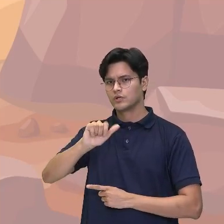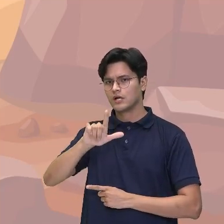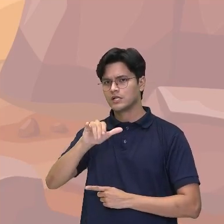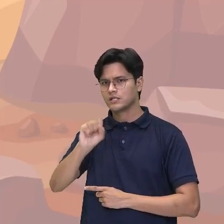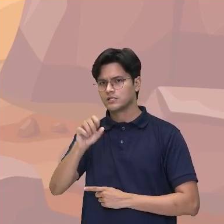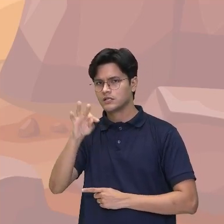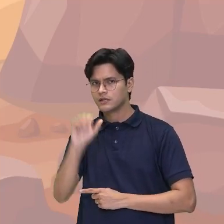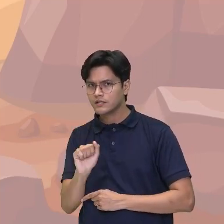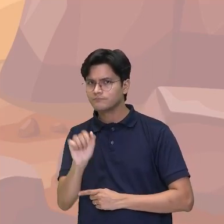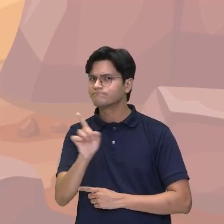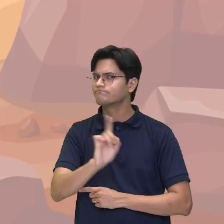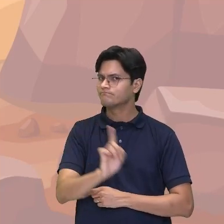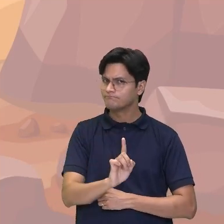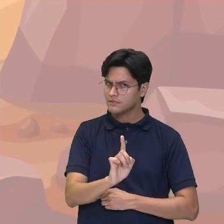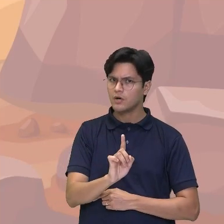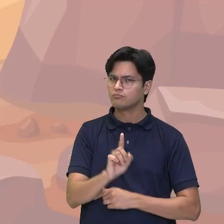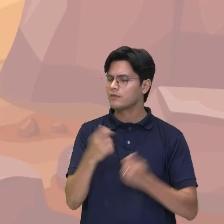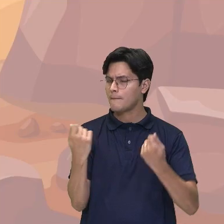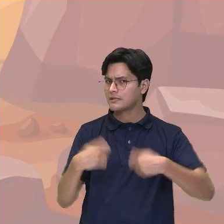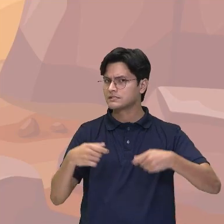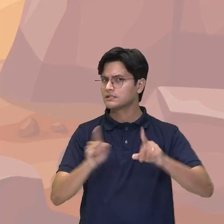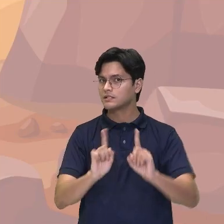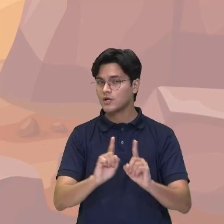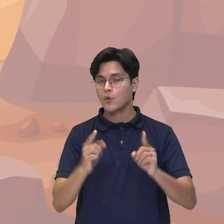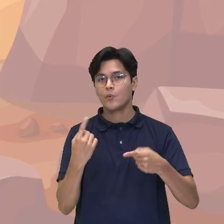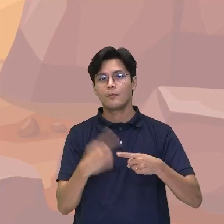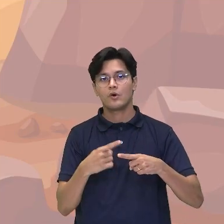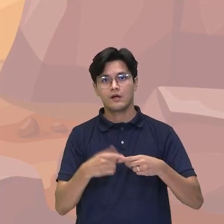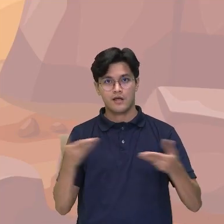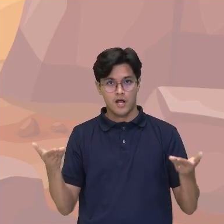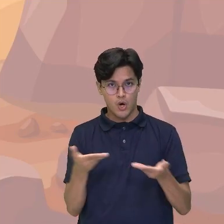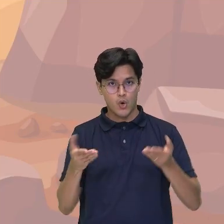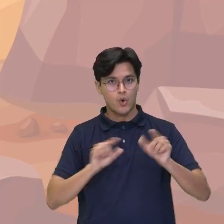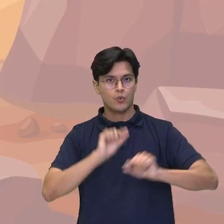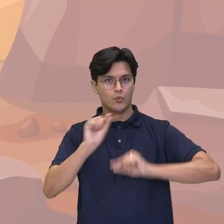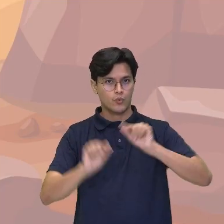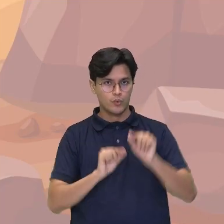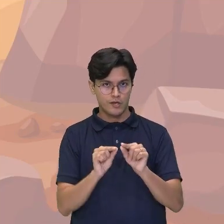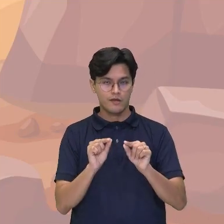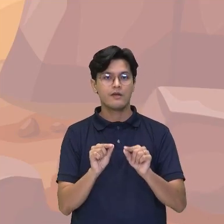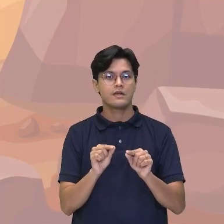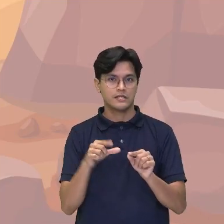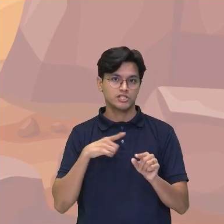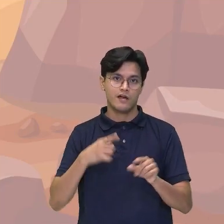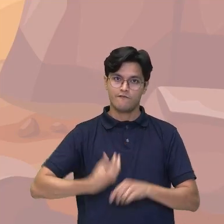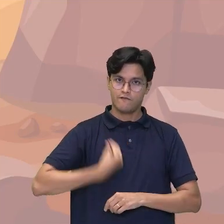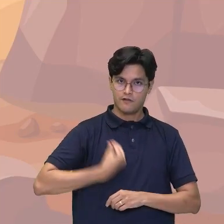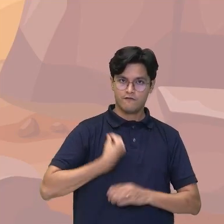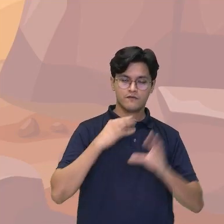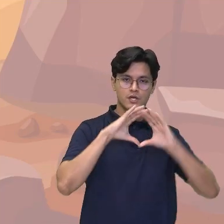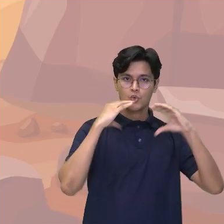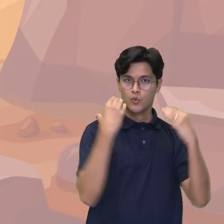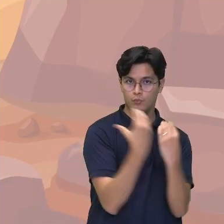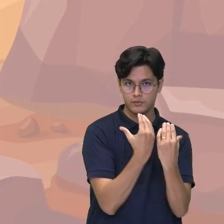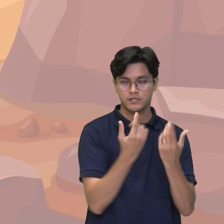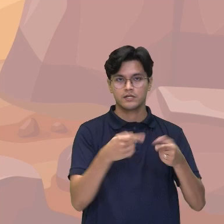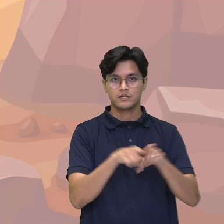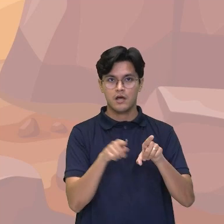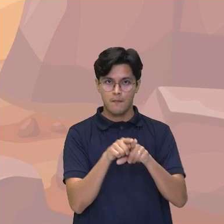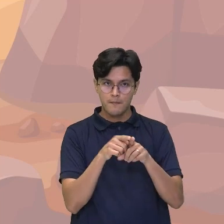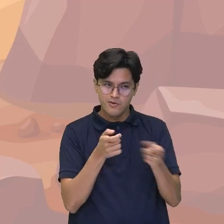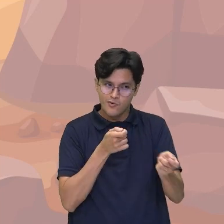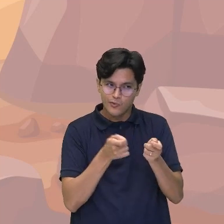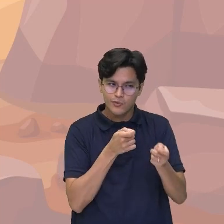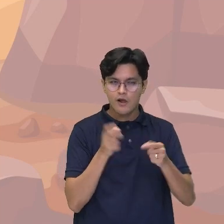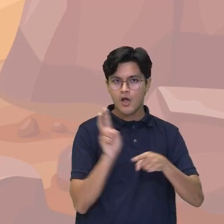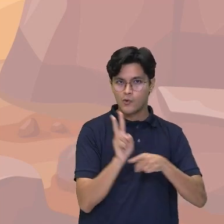uma fotografia, porque ele já dominava, ele já morava em comunidades, ele já domesticava os